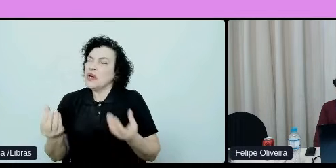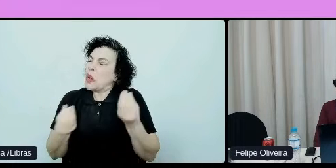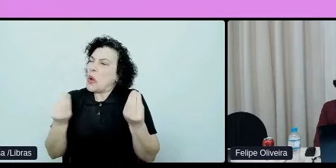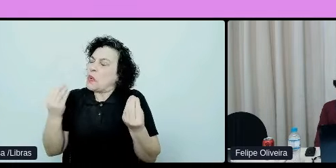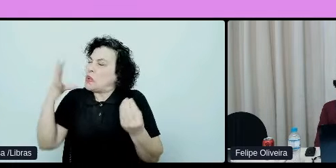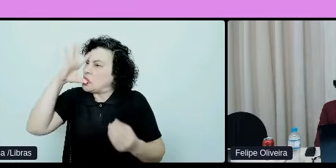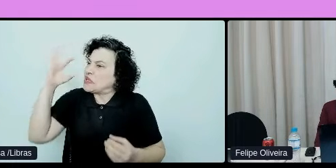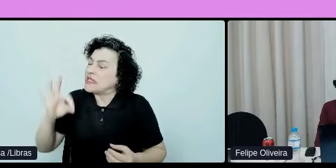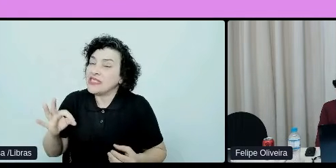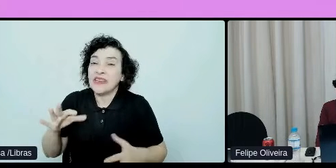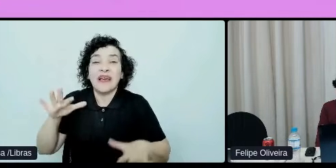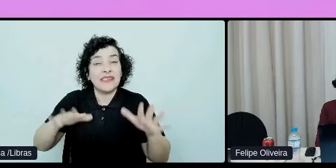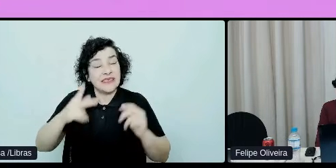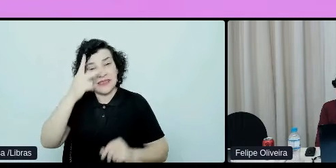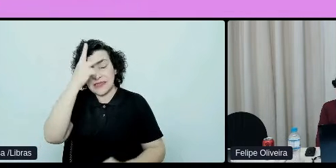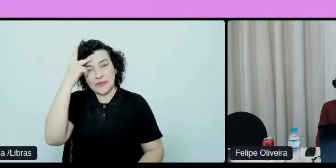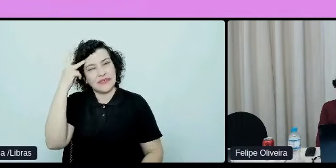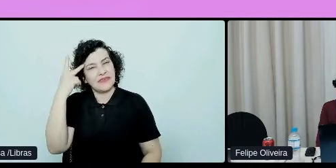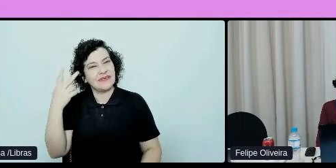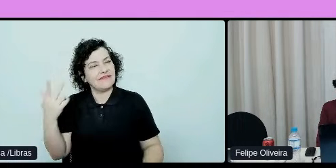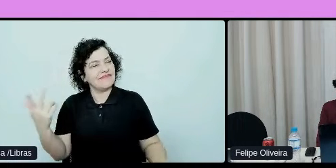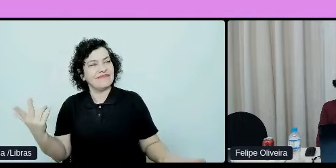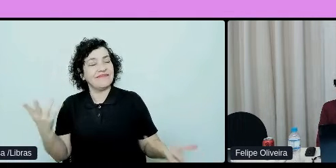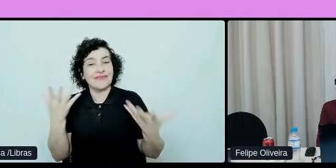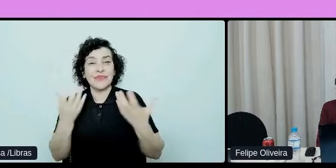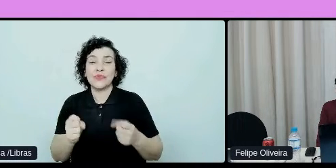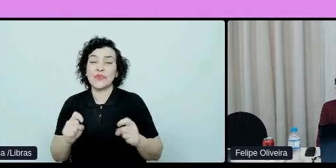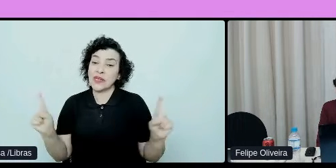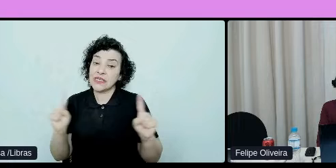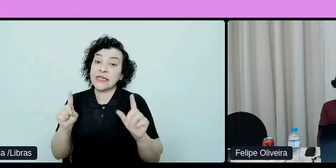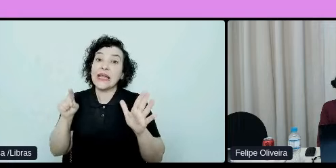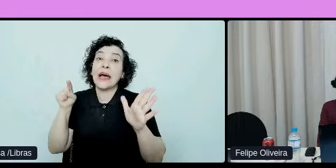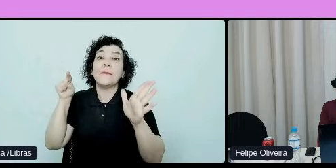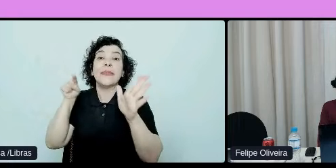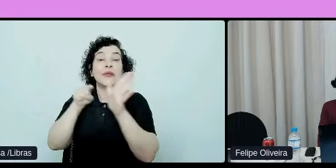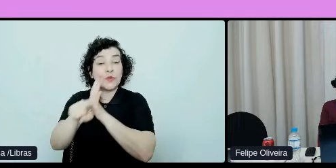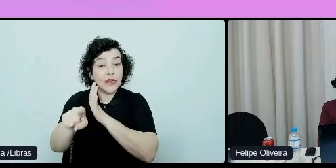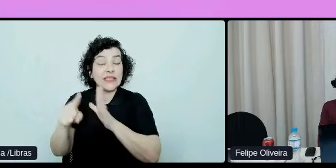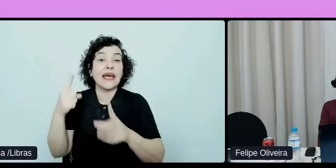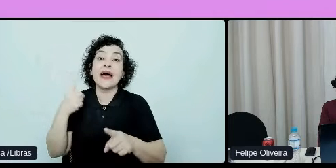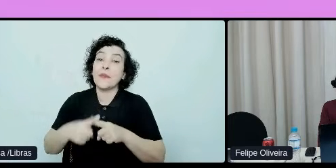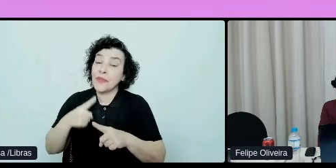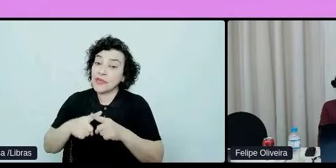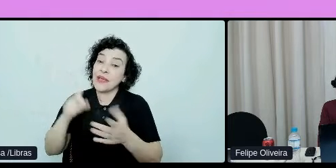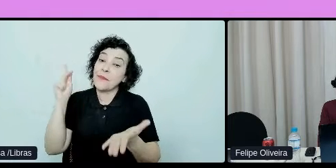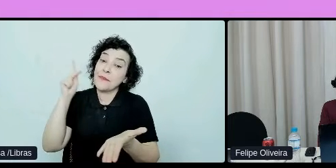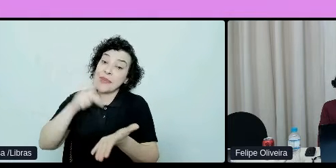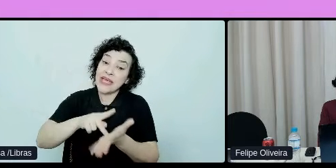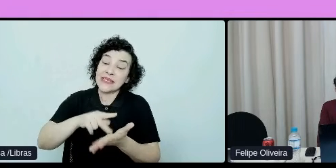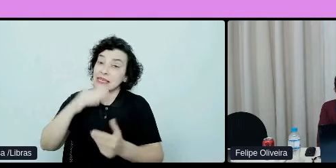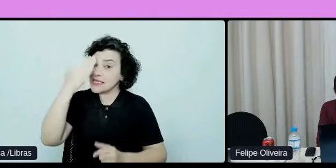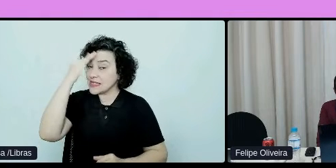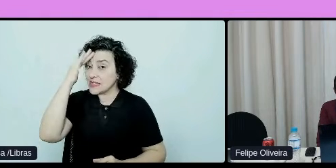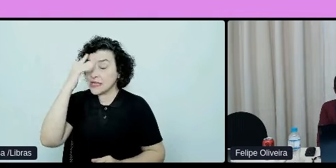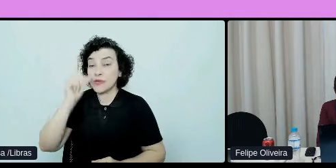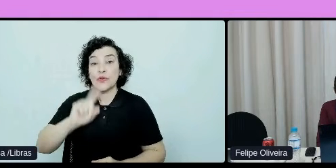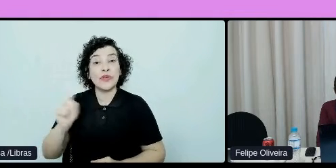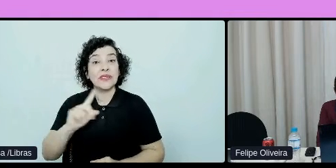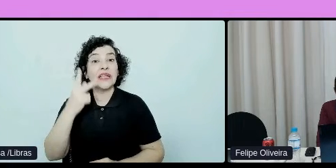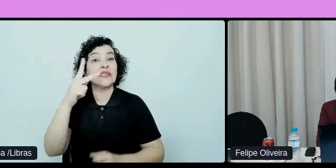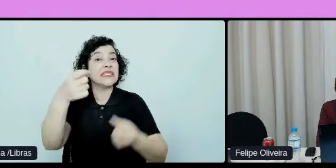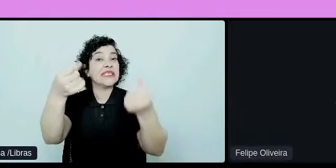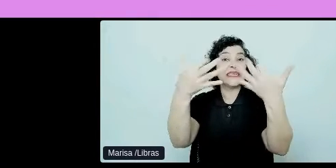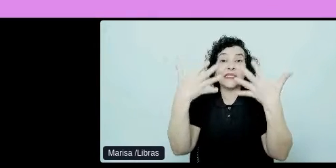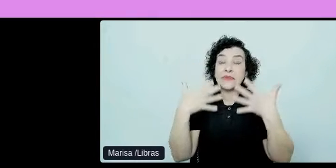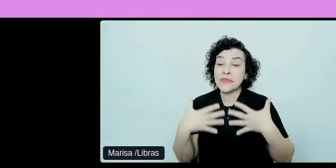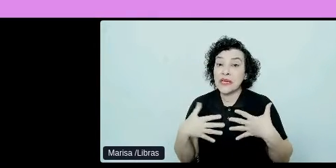As pessoas levam para o lado pessoal, sabe? Mas, gente, não é pessoal. Se a gente está perguntando porque a gente não entendeu, às vezes a gente não entende o que vocês querem dizer. Se a gente